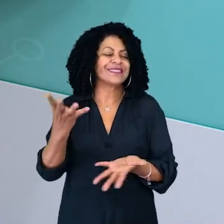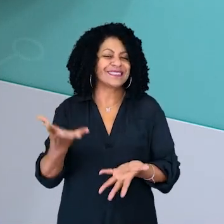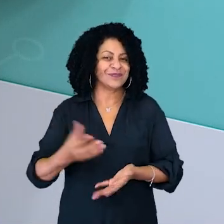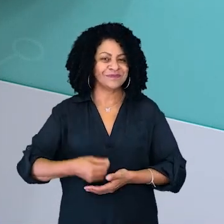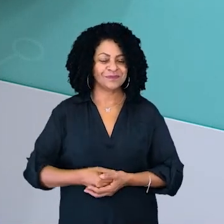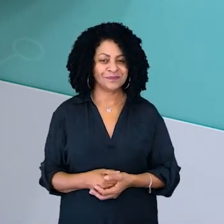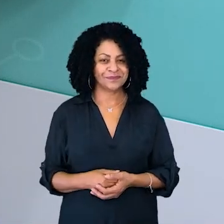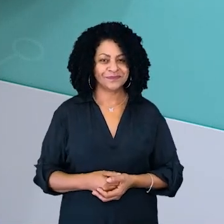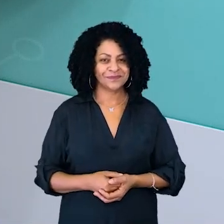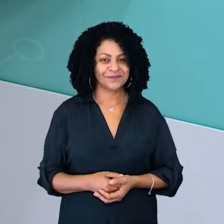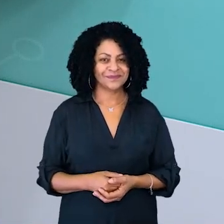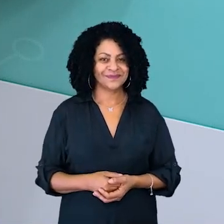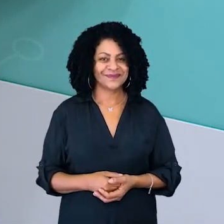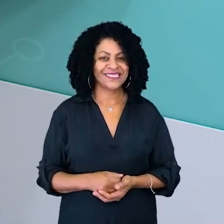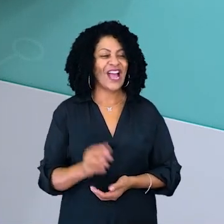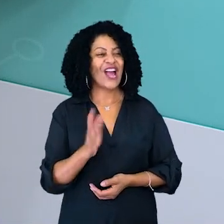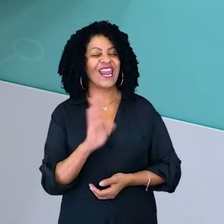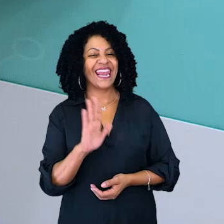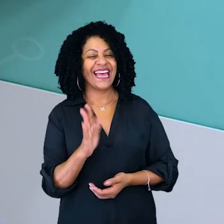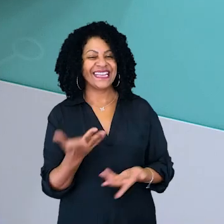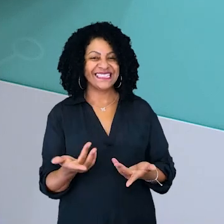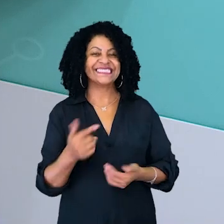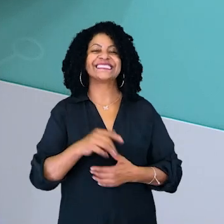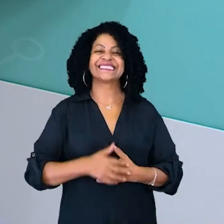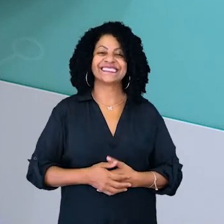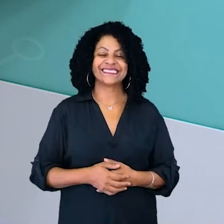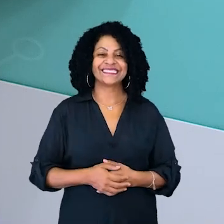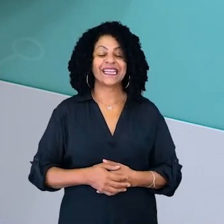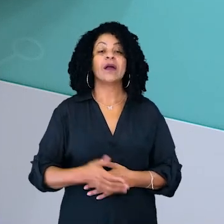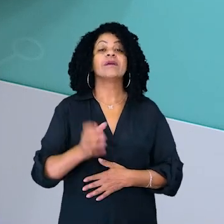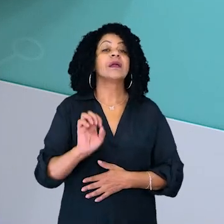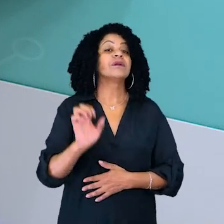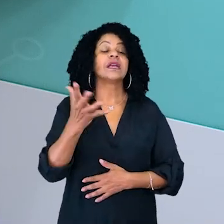do colegiado nesse caso? Olá, Luane e Anderson.